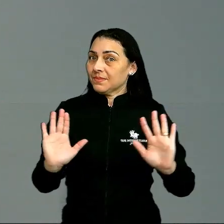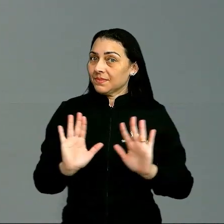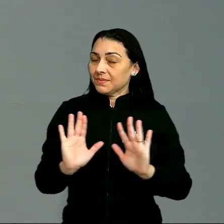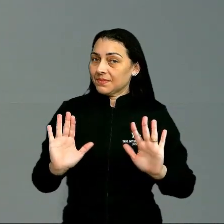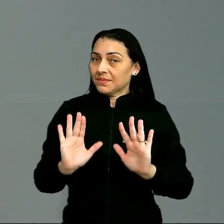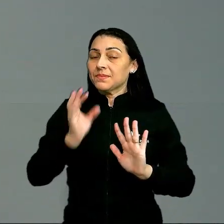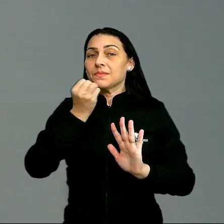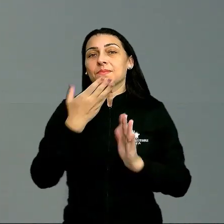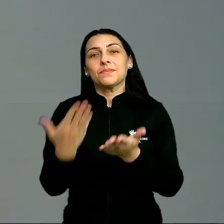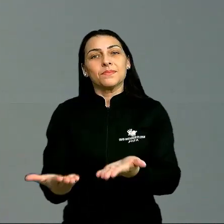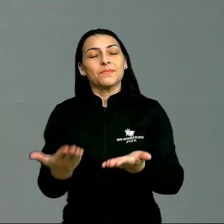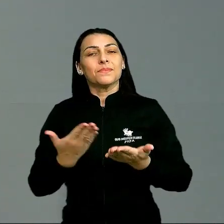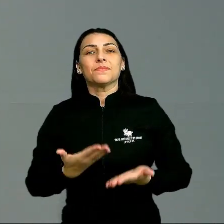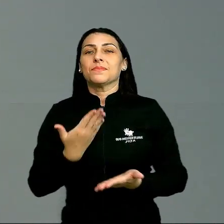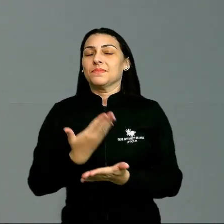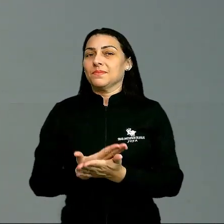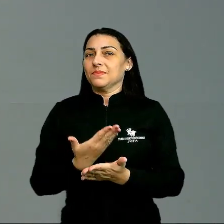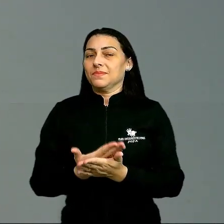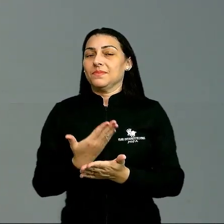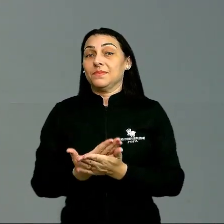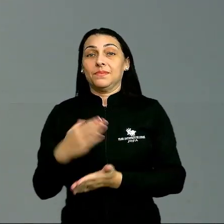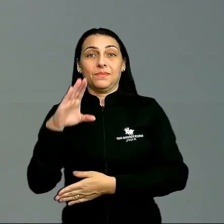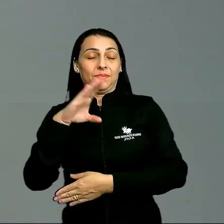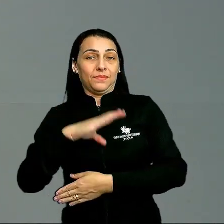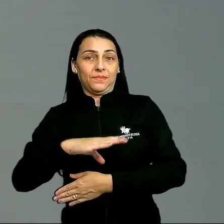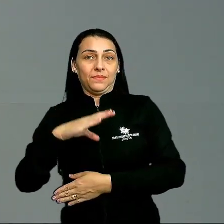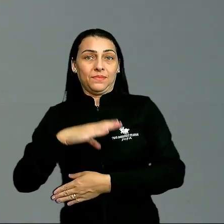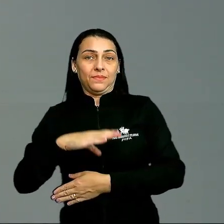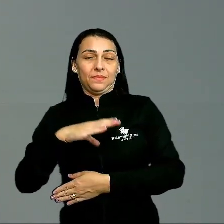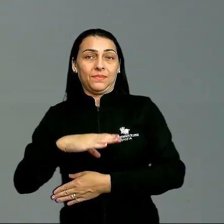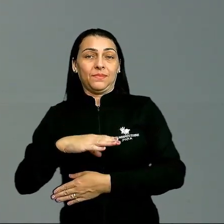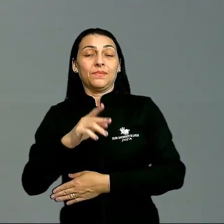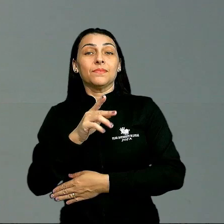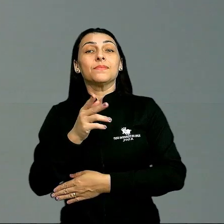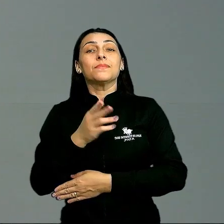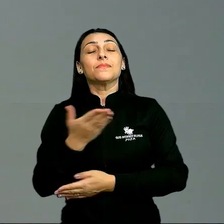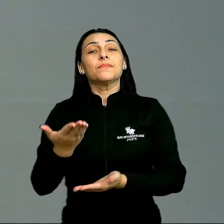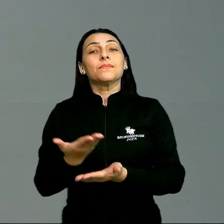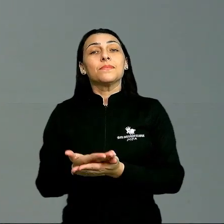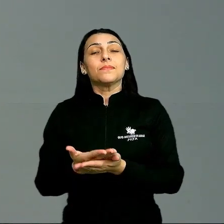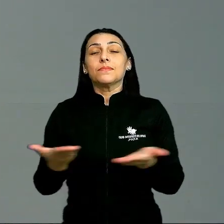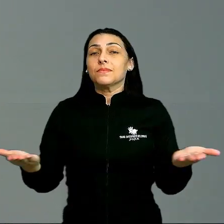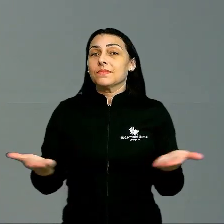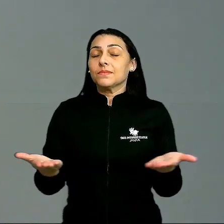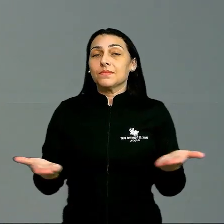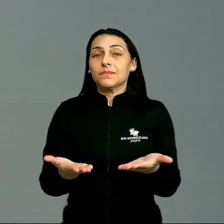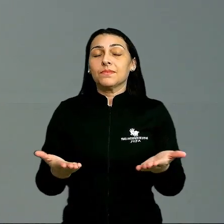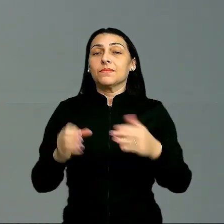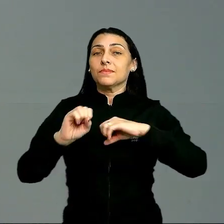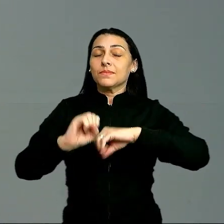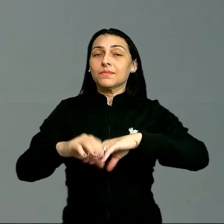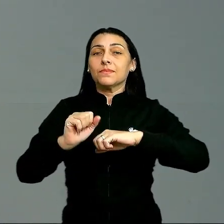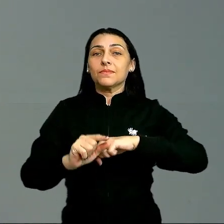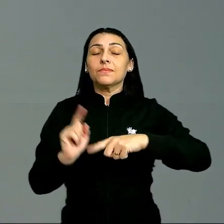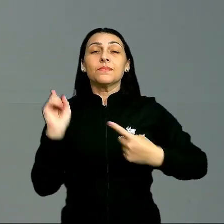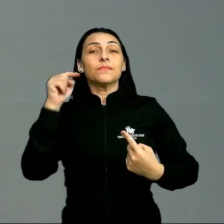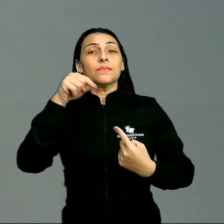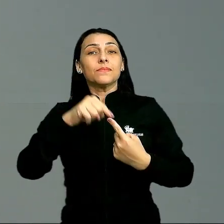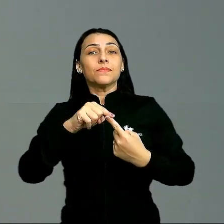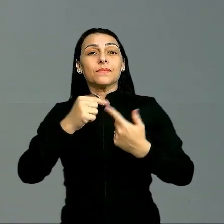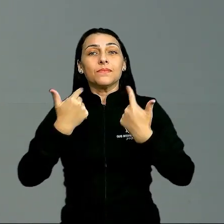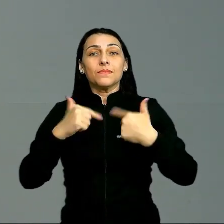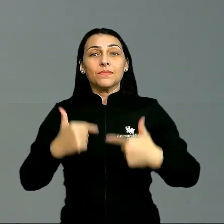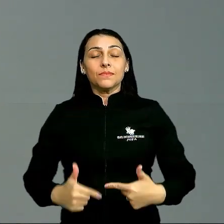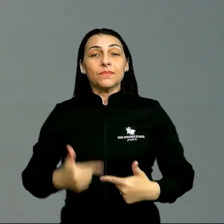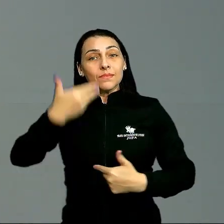Olá, sejam bem-vindos a mais uma aula de língua portuguesa. Na nossa aula de hoje, nós iremos trabalhar funções da